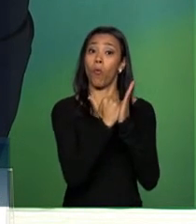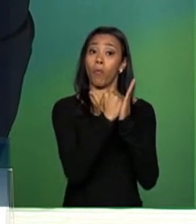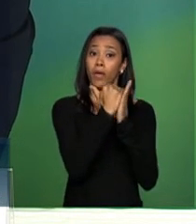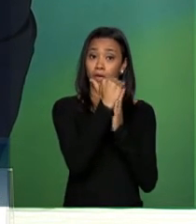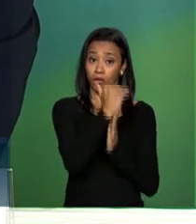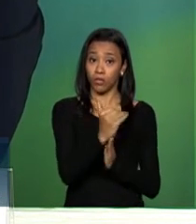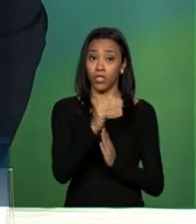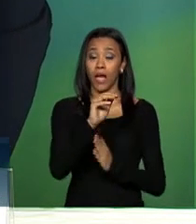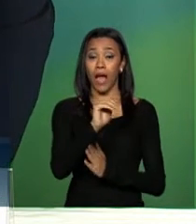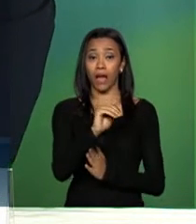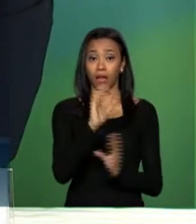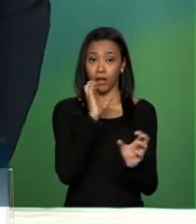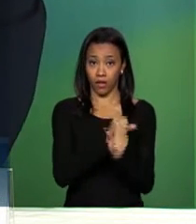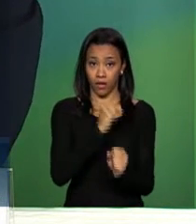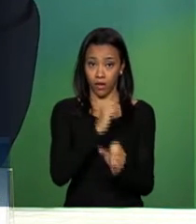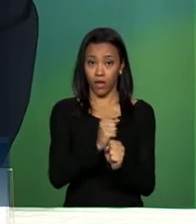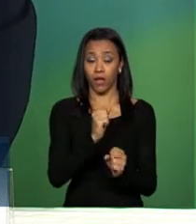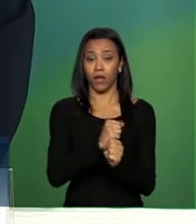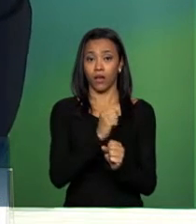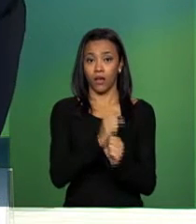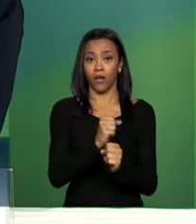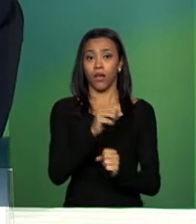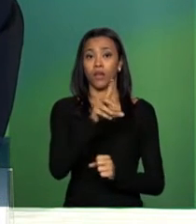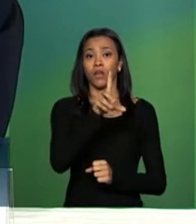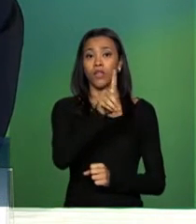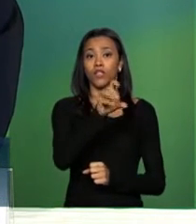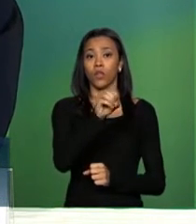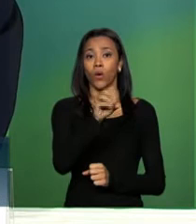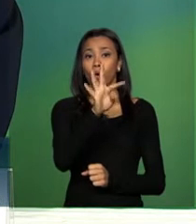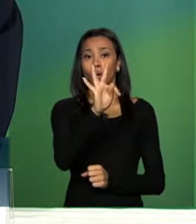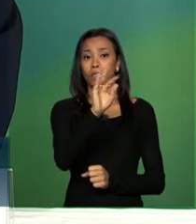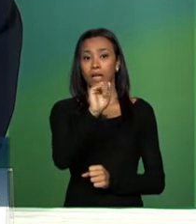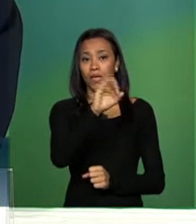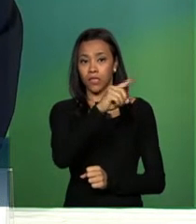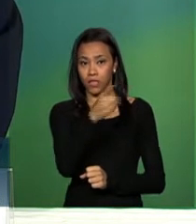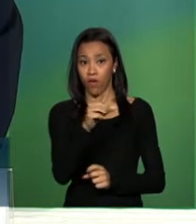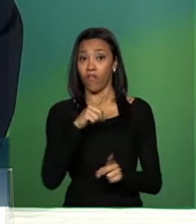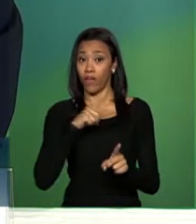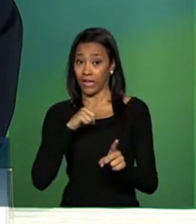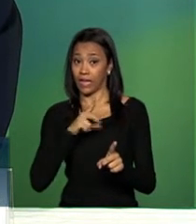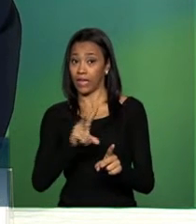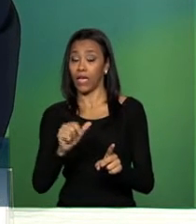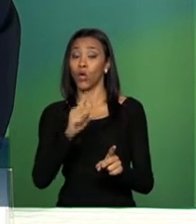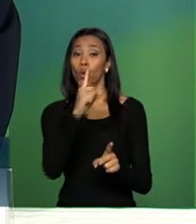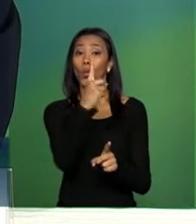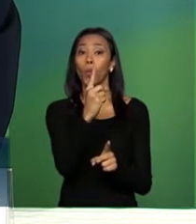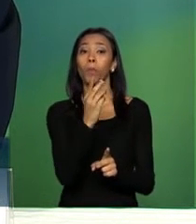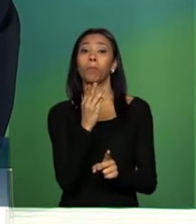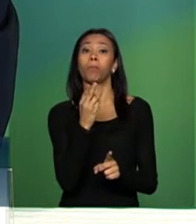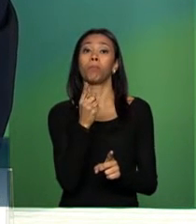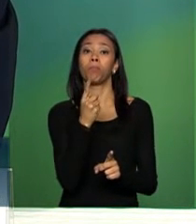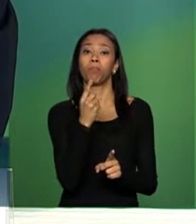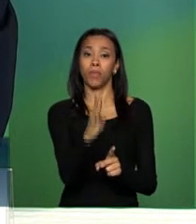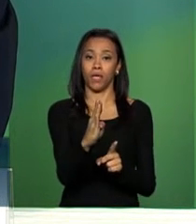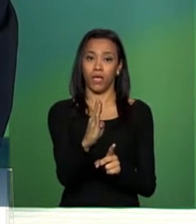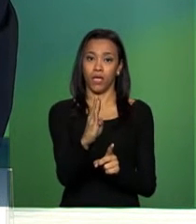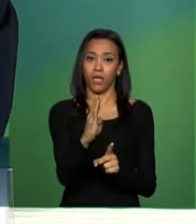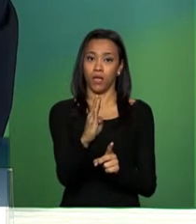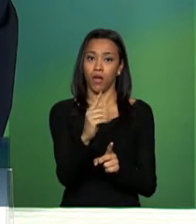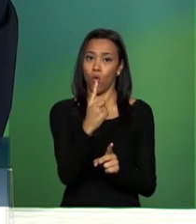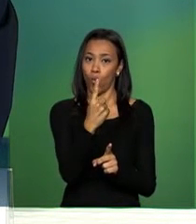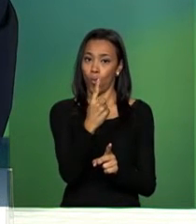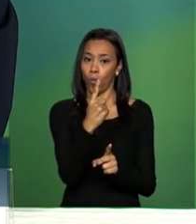de 30%, isso significa dizer que o PROEX vai ter 1,5 bilhão de reais,